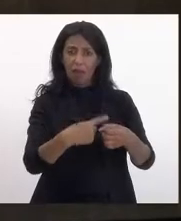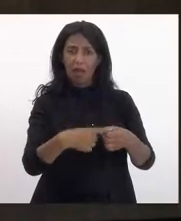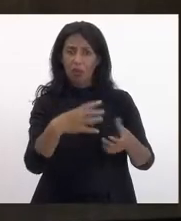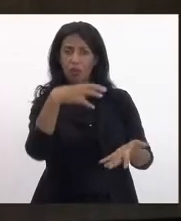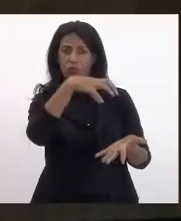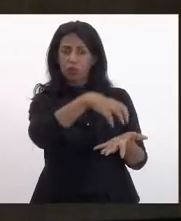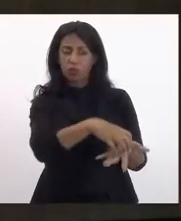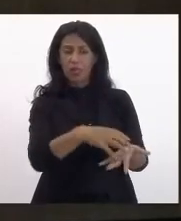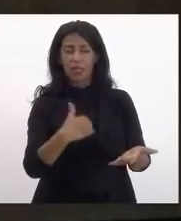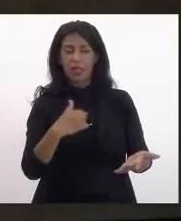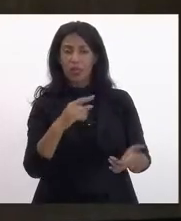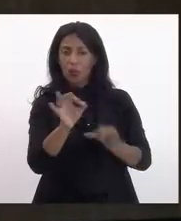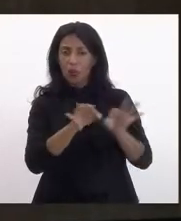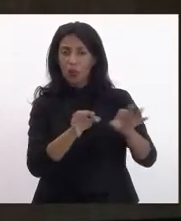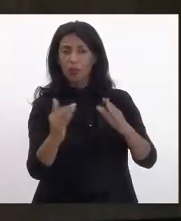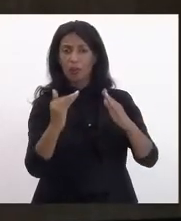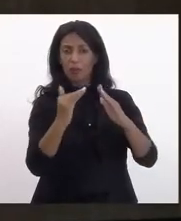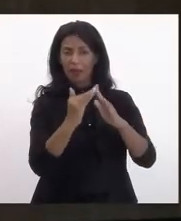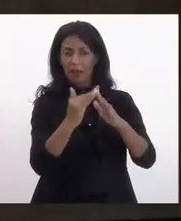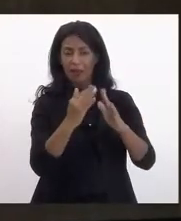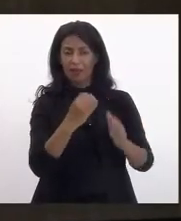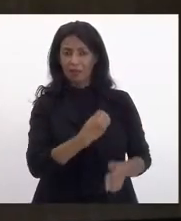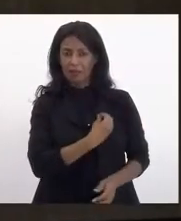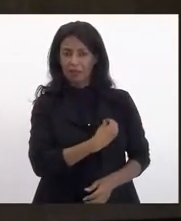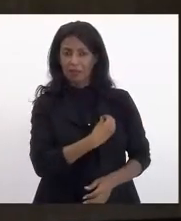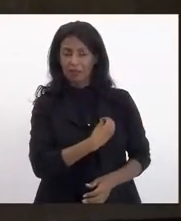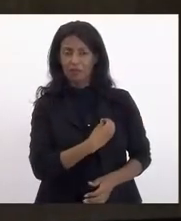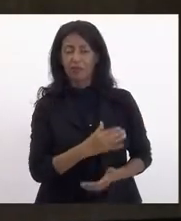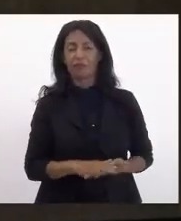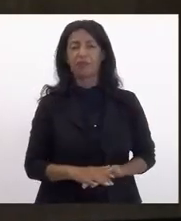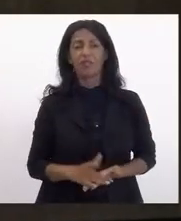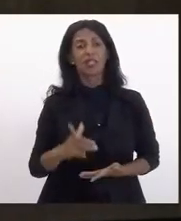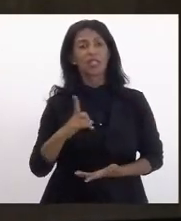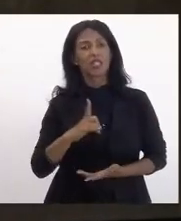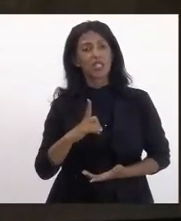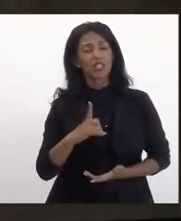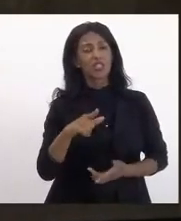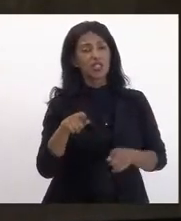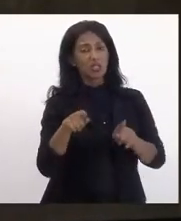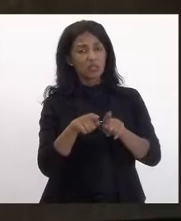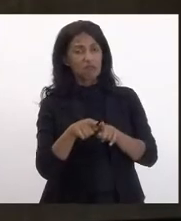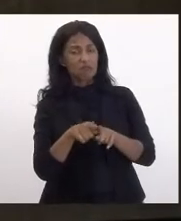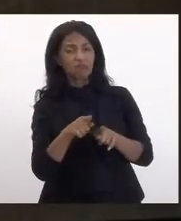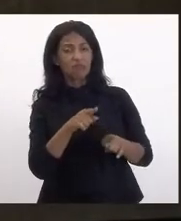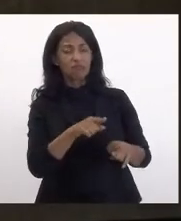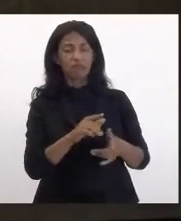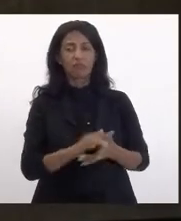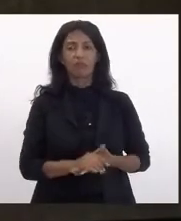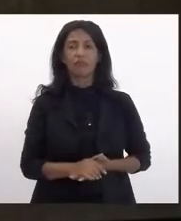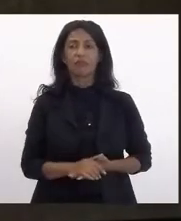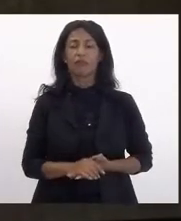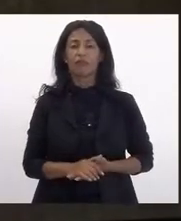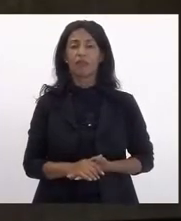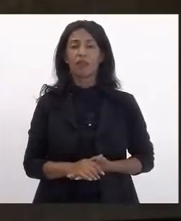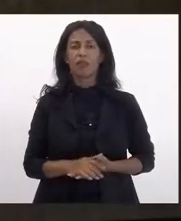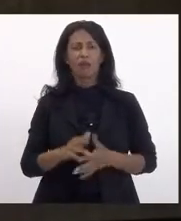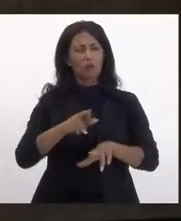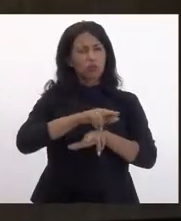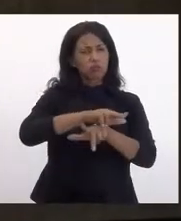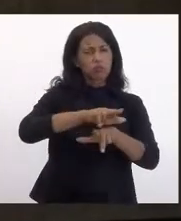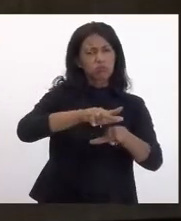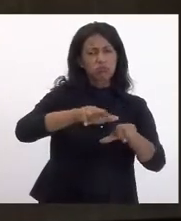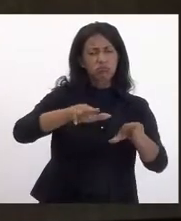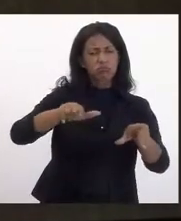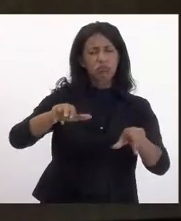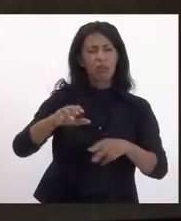E no programa Minha Casa Minha Vida, Eliomar, tinha a vertente, Mônica, entidades. A